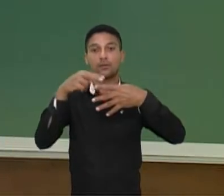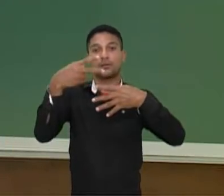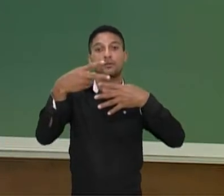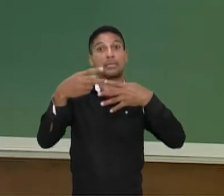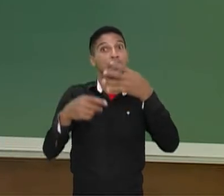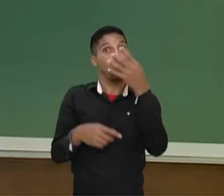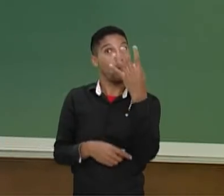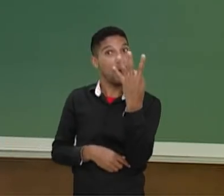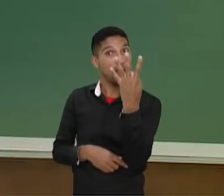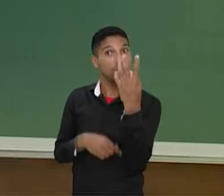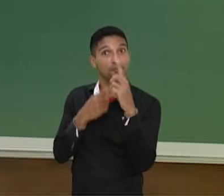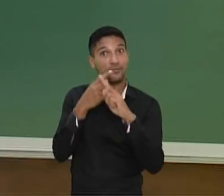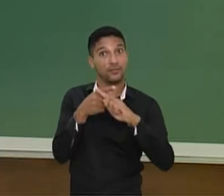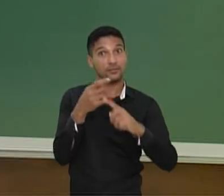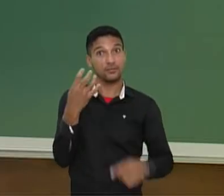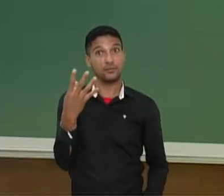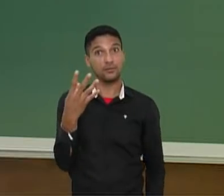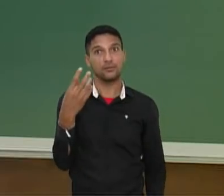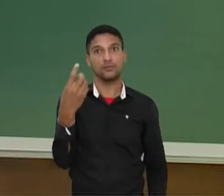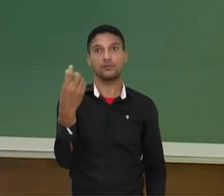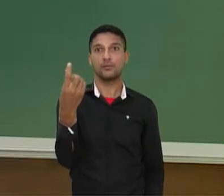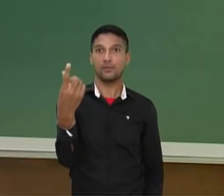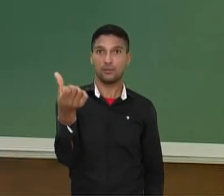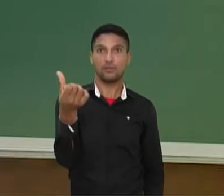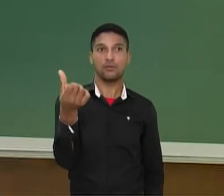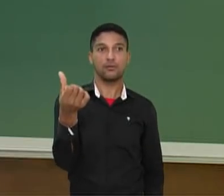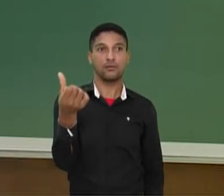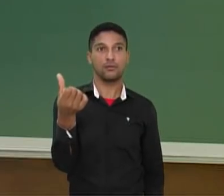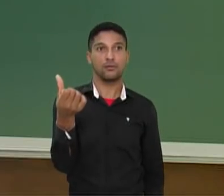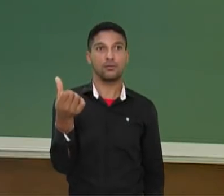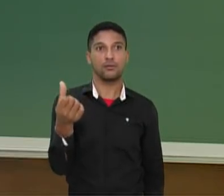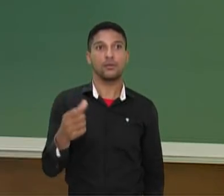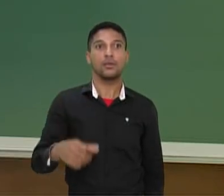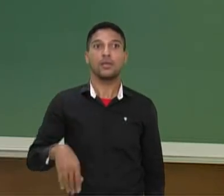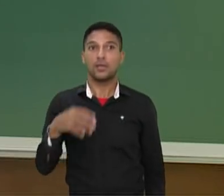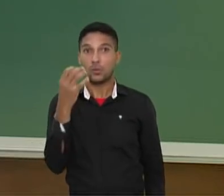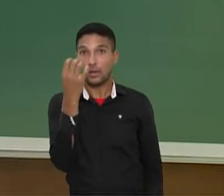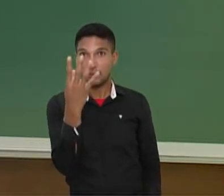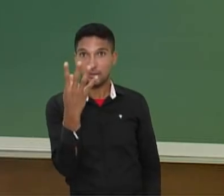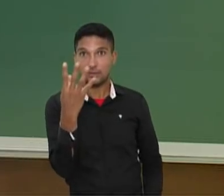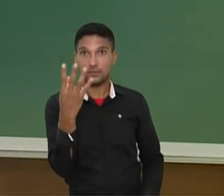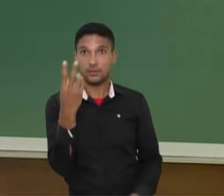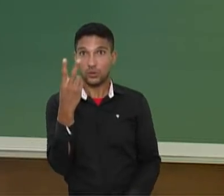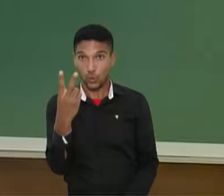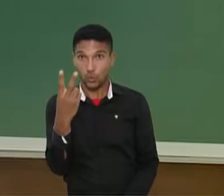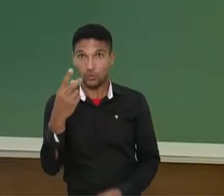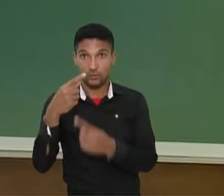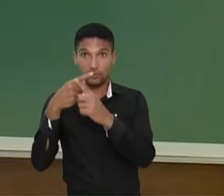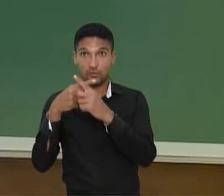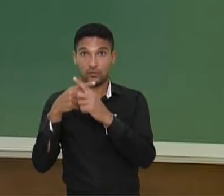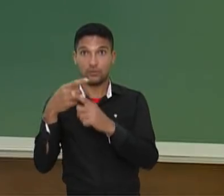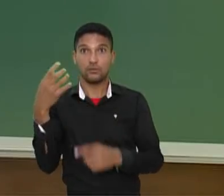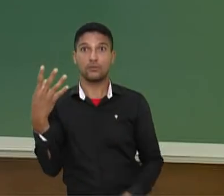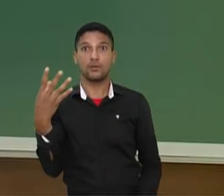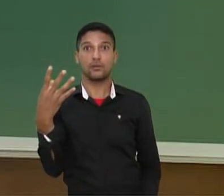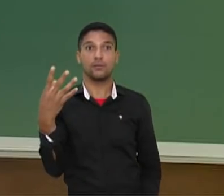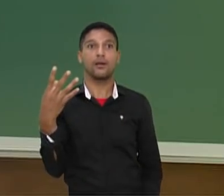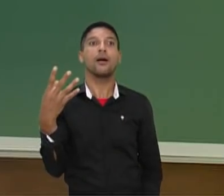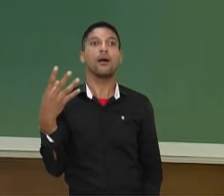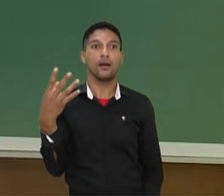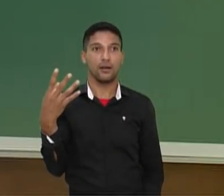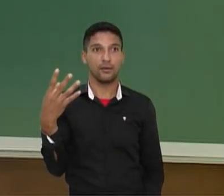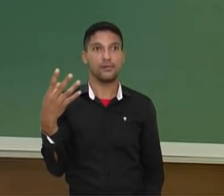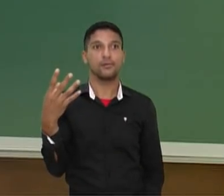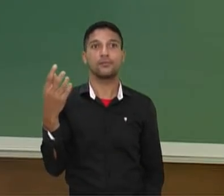4, 16. 42 vezes 4, 168, mais 49. Aí a